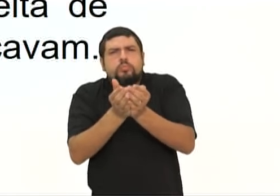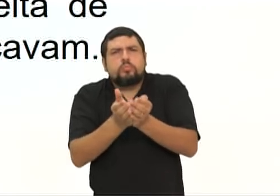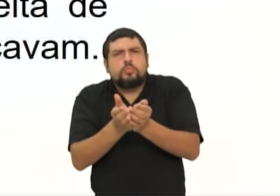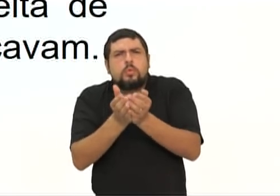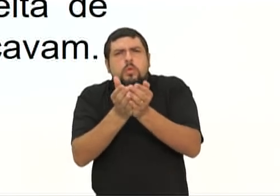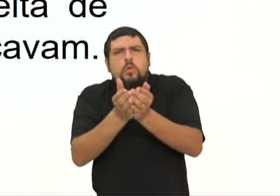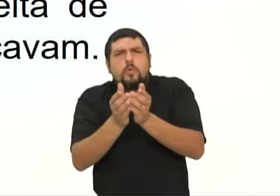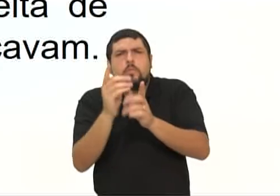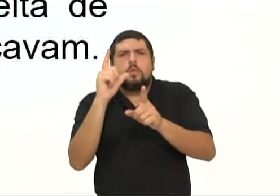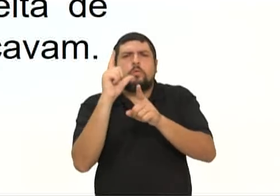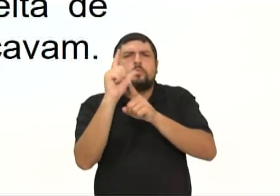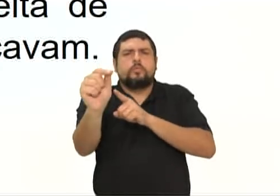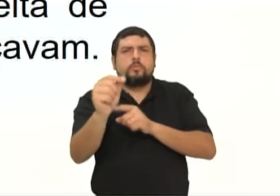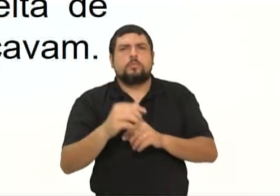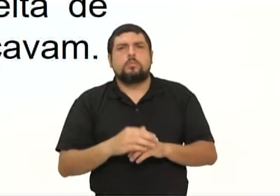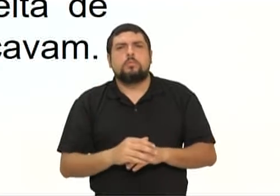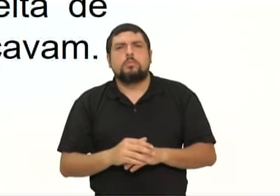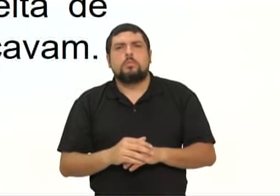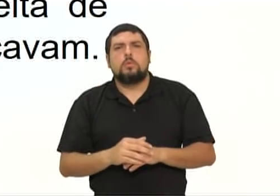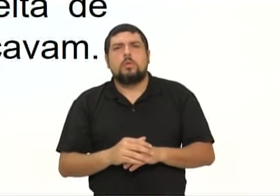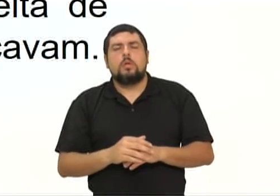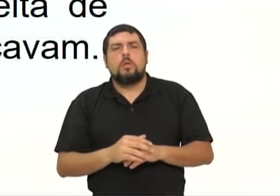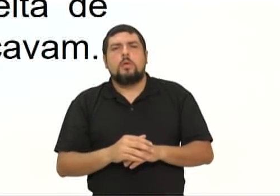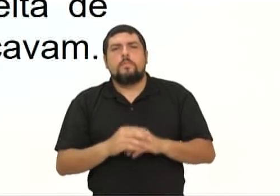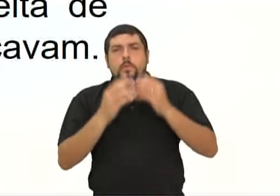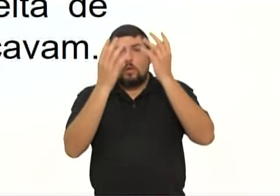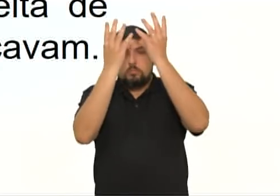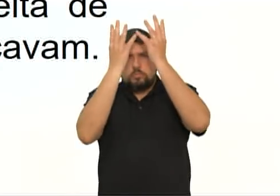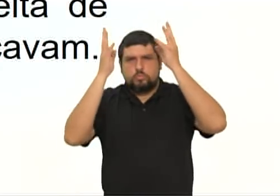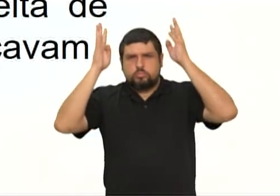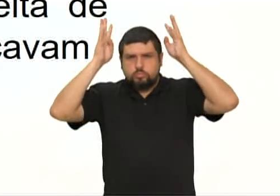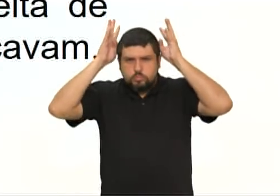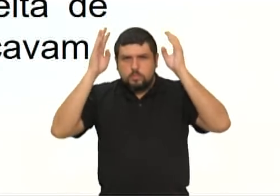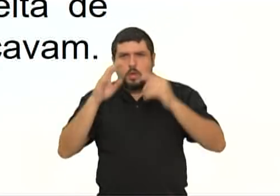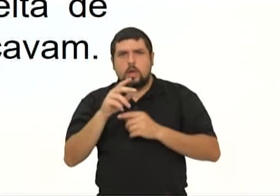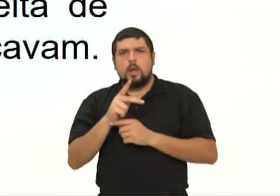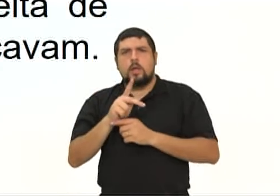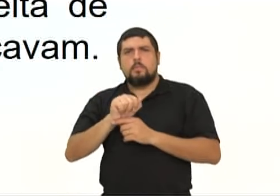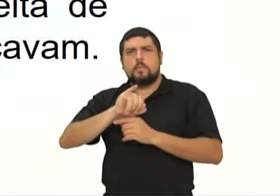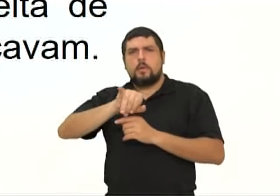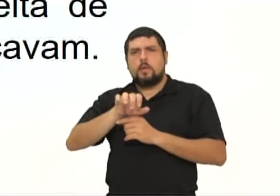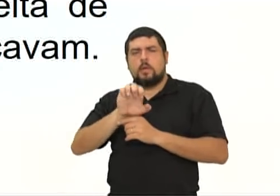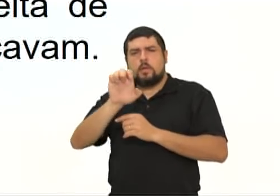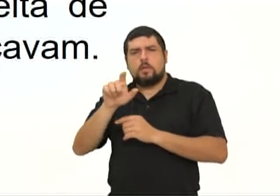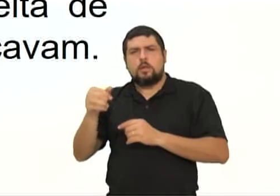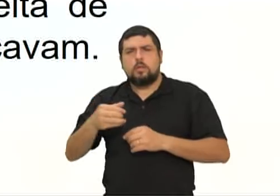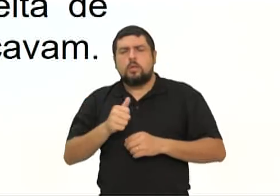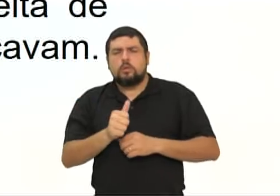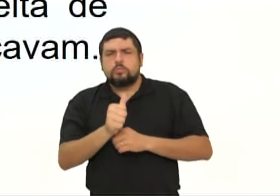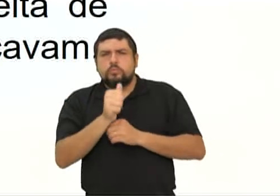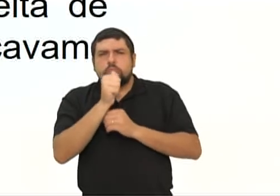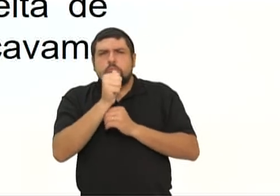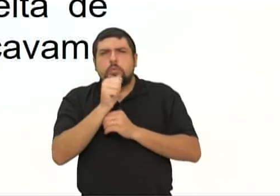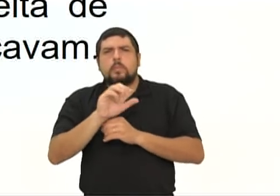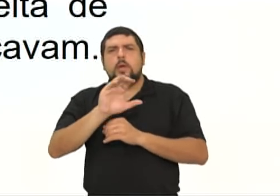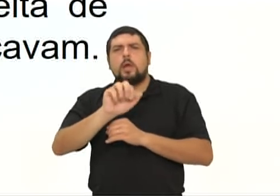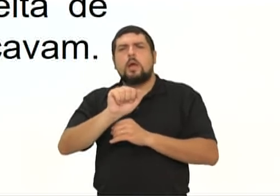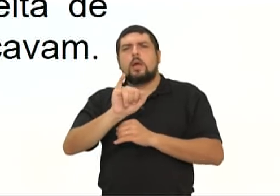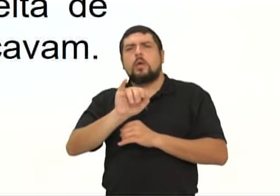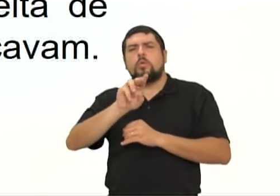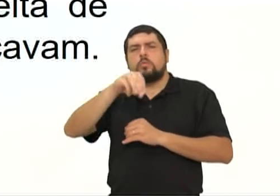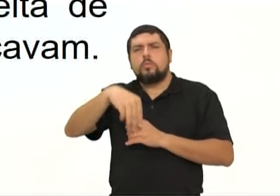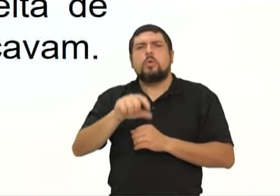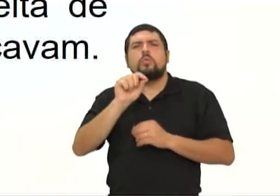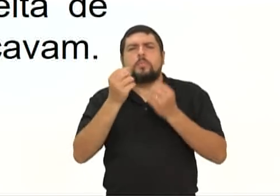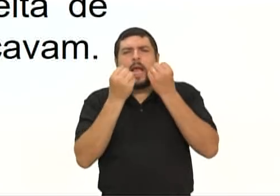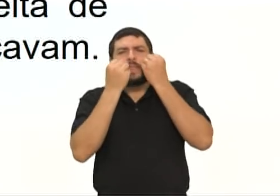Umboi. Enquanto os pajés, os caciques bebiam cauim, bebida feita de milho